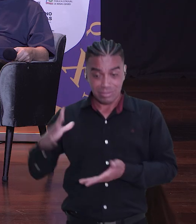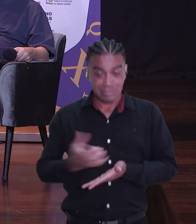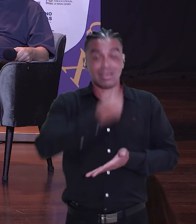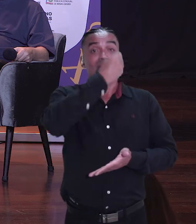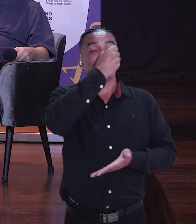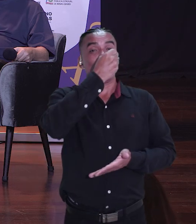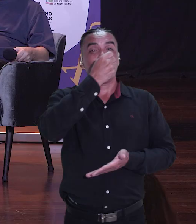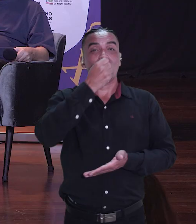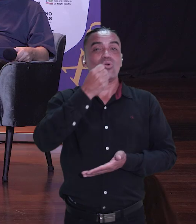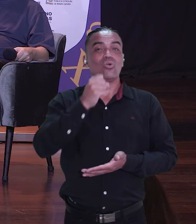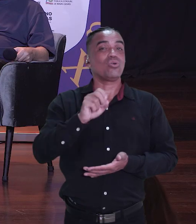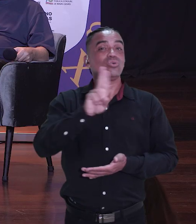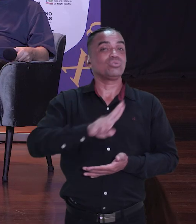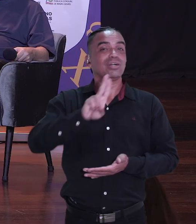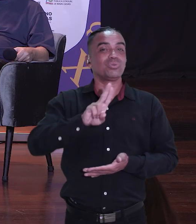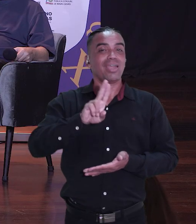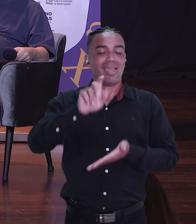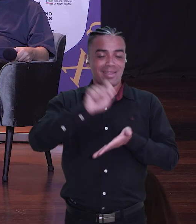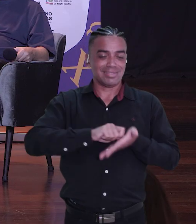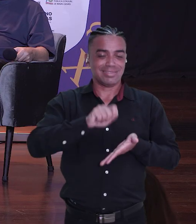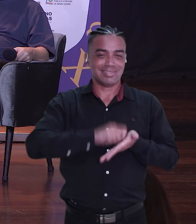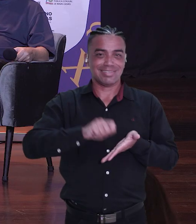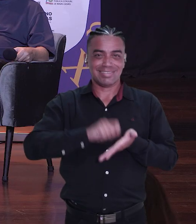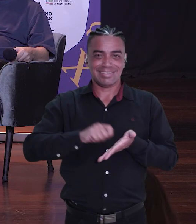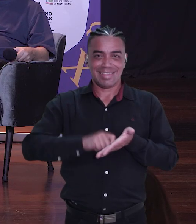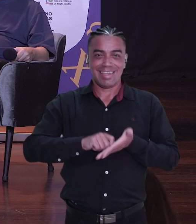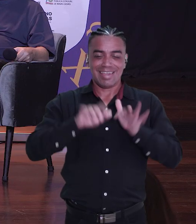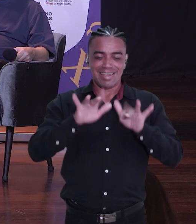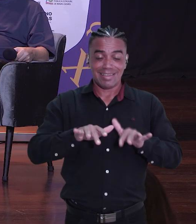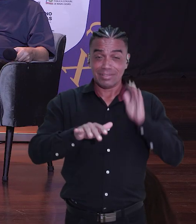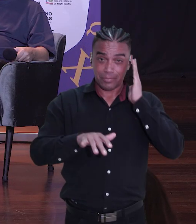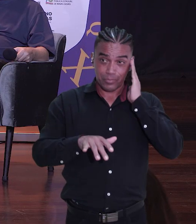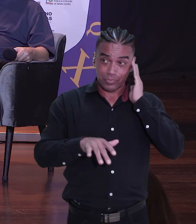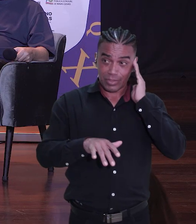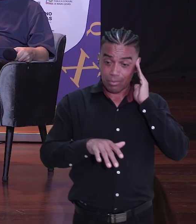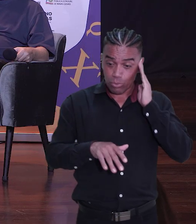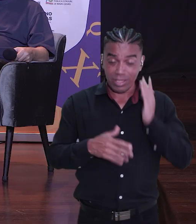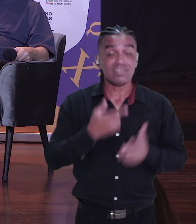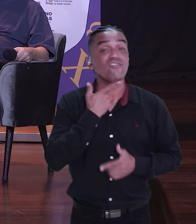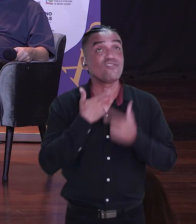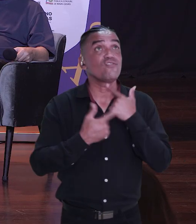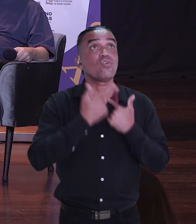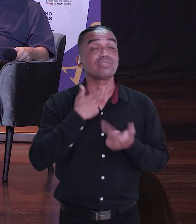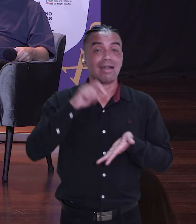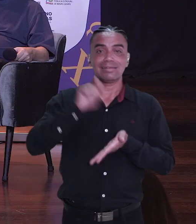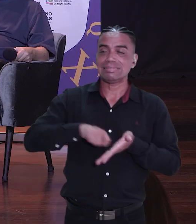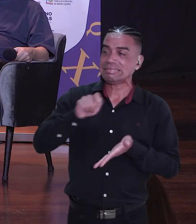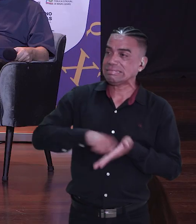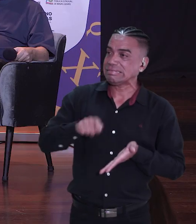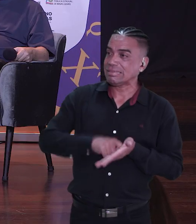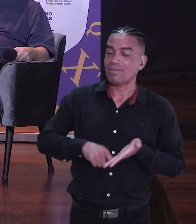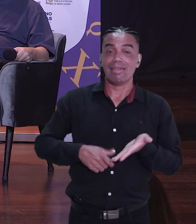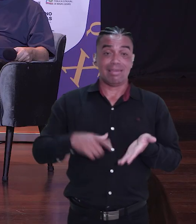salvou pela palavra, pela escrita. Porque essa obsessão que ele tem por escrever, e não só